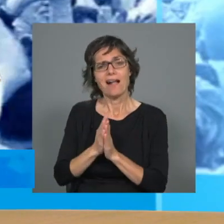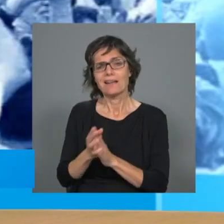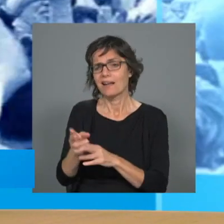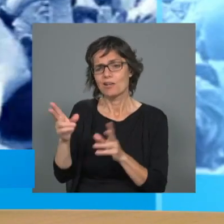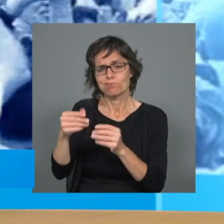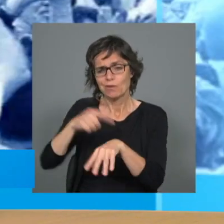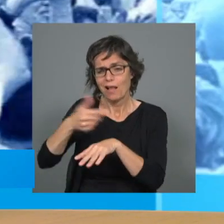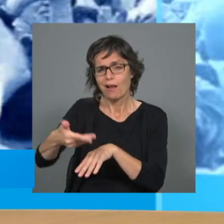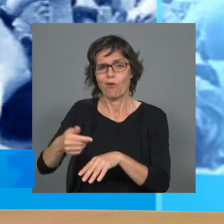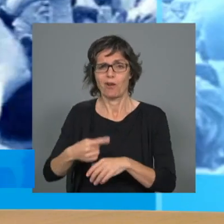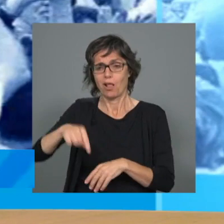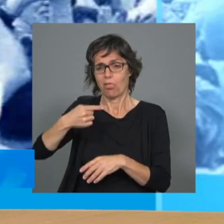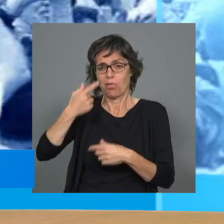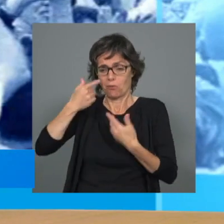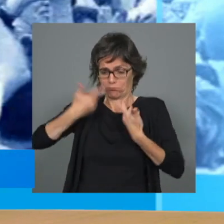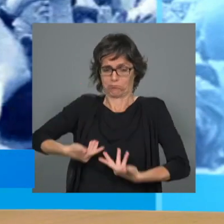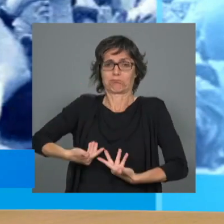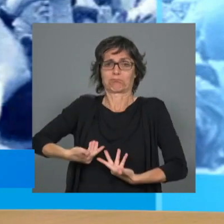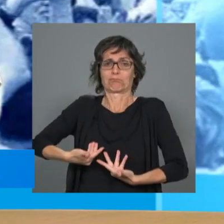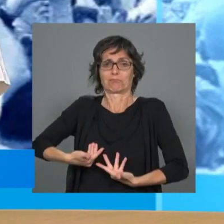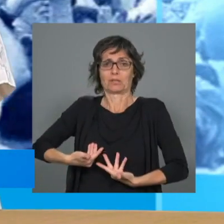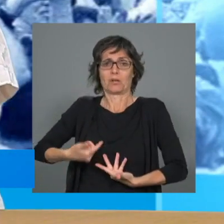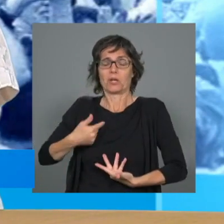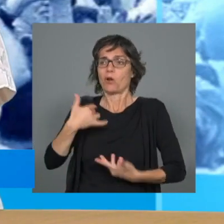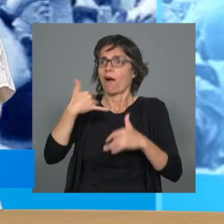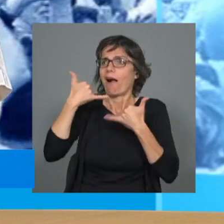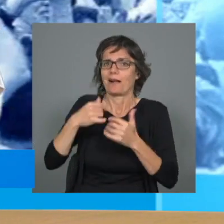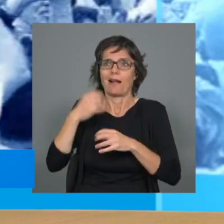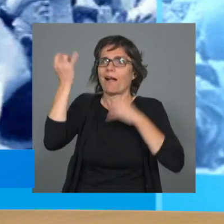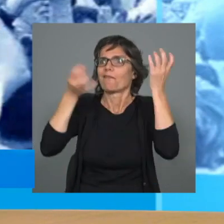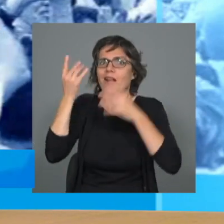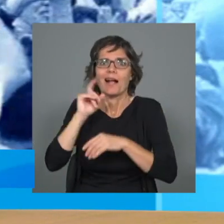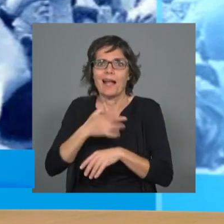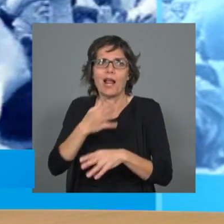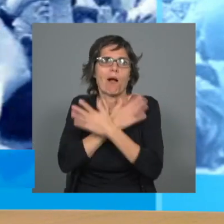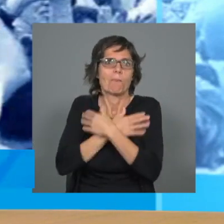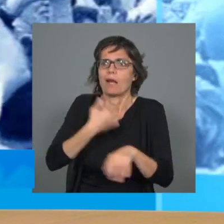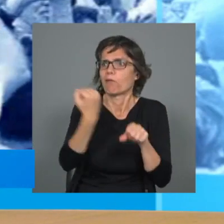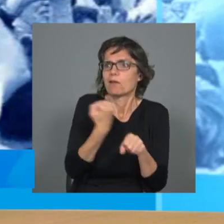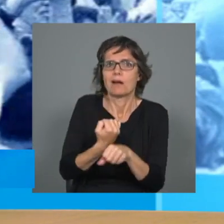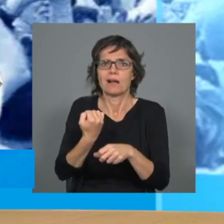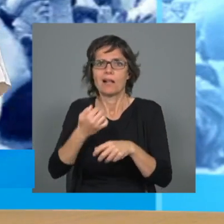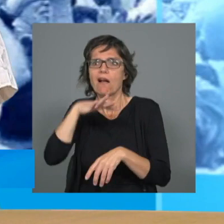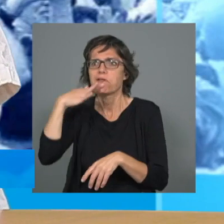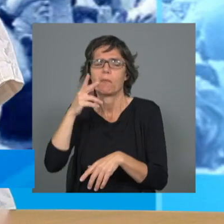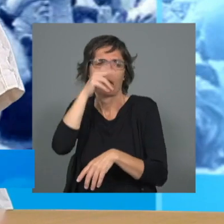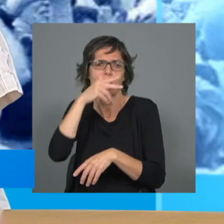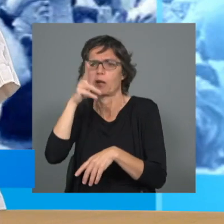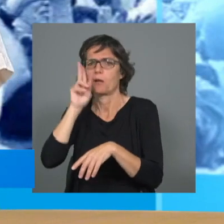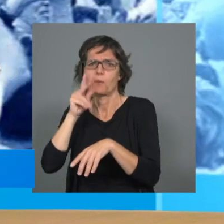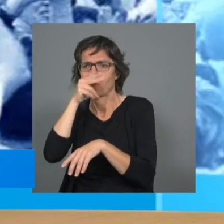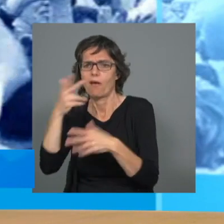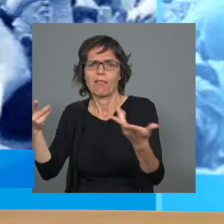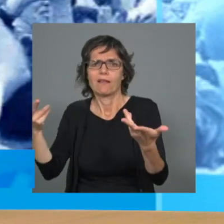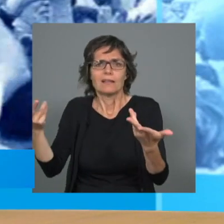somos pessoas normais, como eu estava a dizer há bocado, pessoas que se sabem divertir, que são alegres, que têm amigos, que têm trabalhos, família, namorados, namoradas